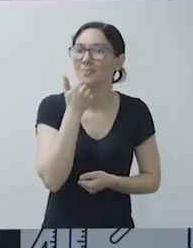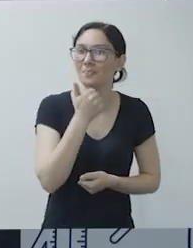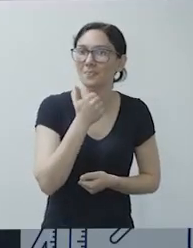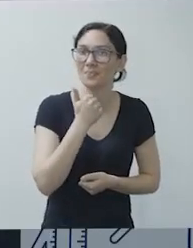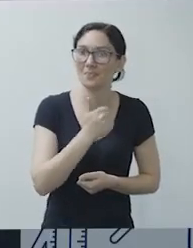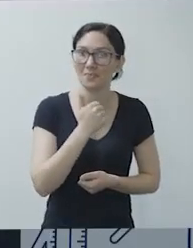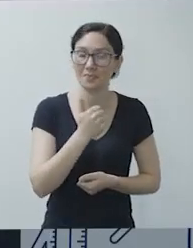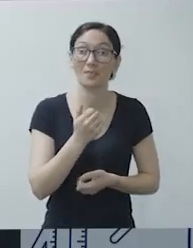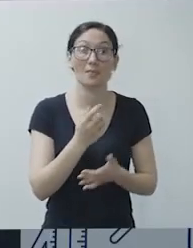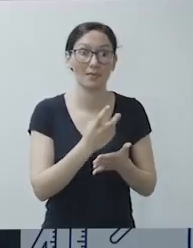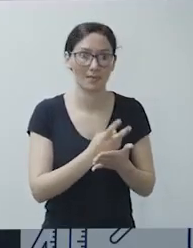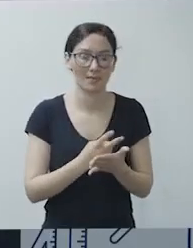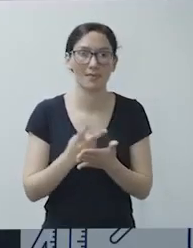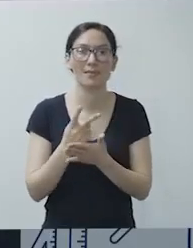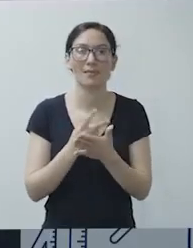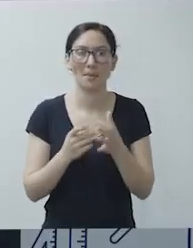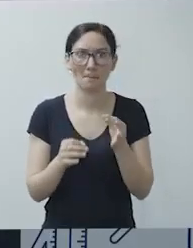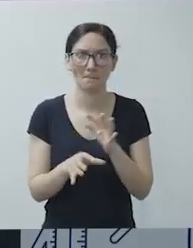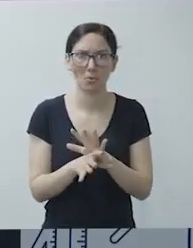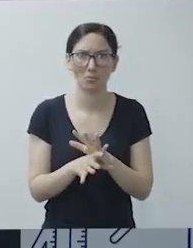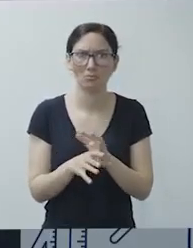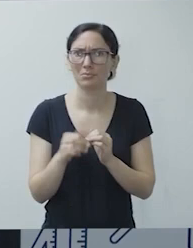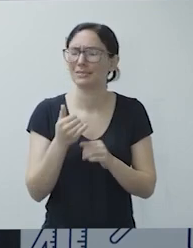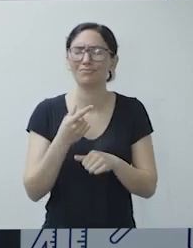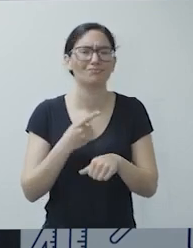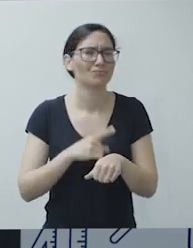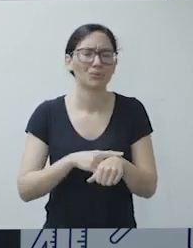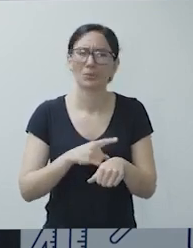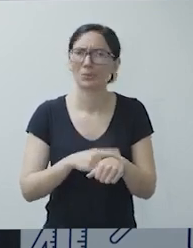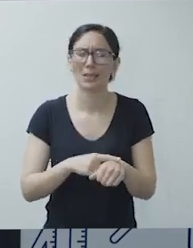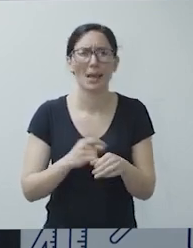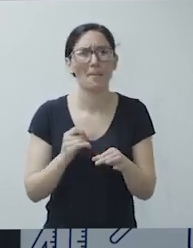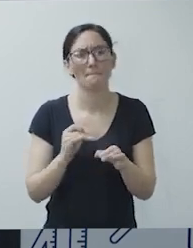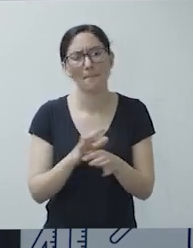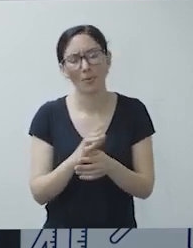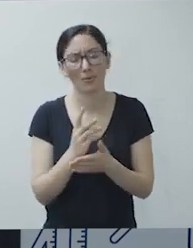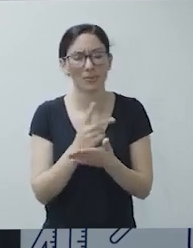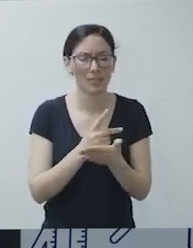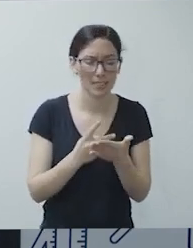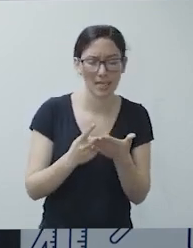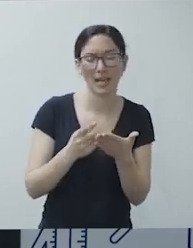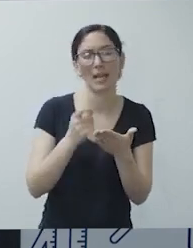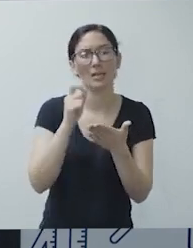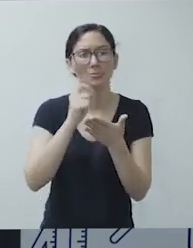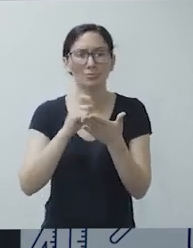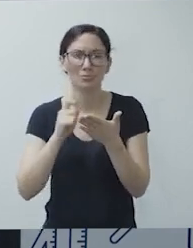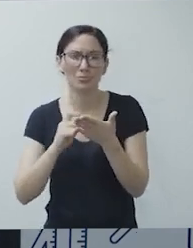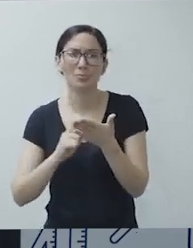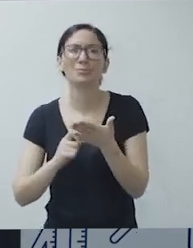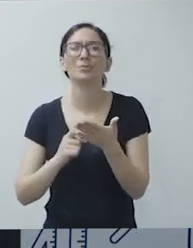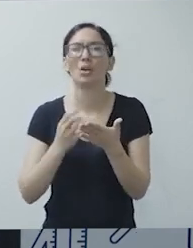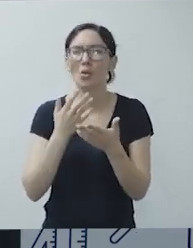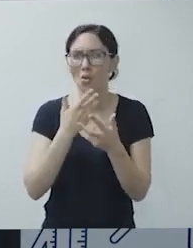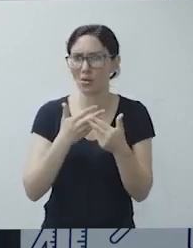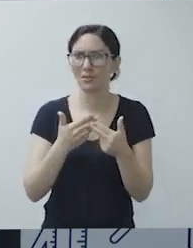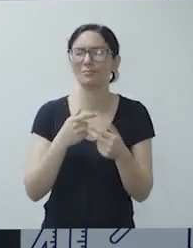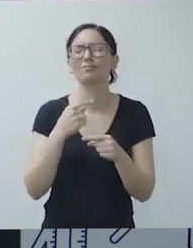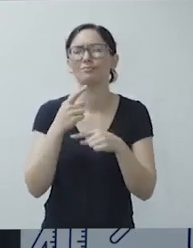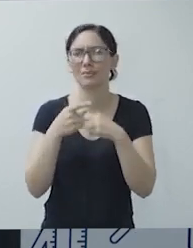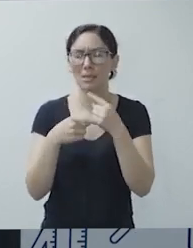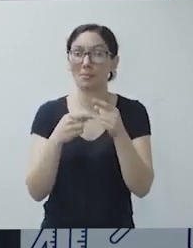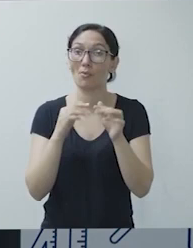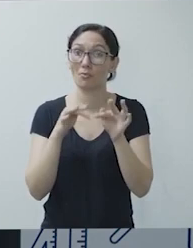bem. Desenharam? Se não deu tempo para você terminar o seu desenho, pintar e tudo mais, faça isso no final da